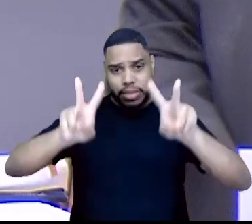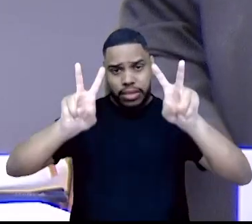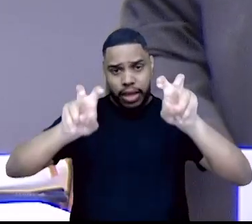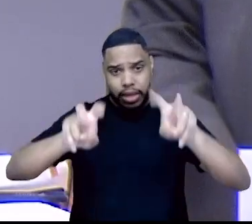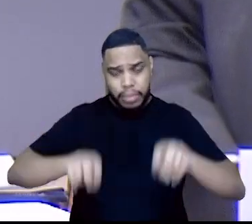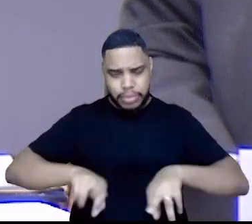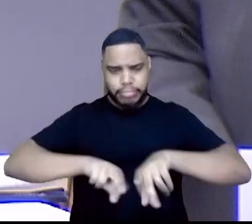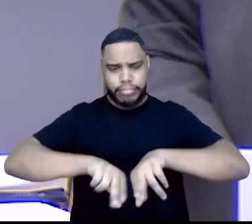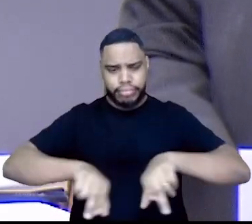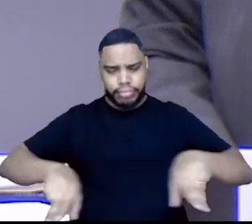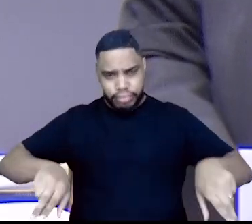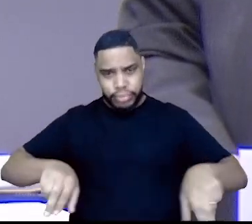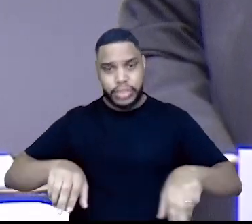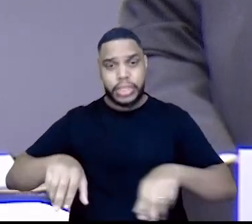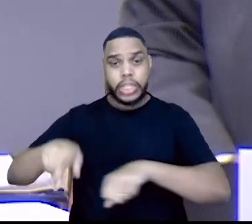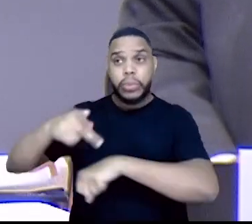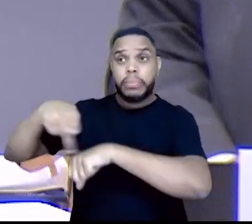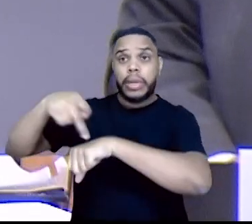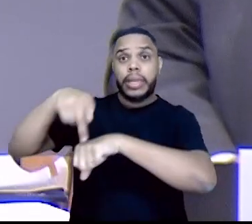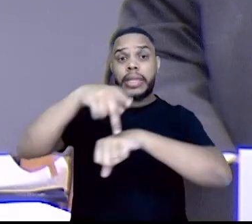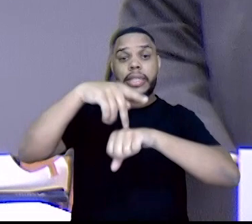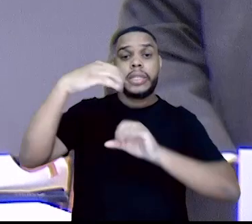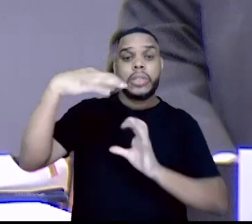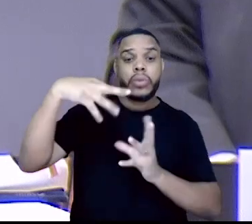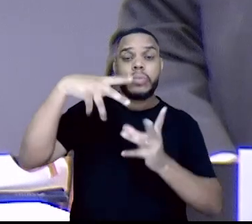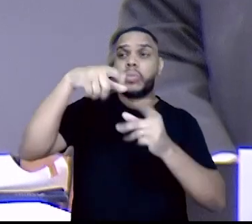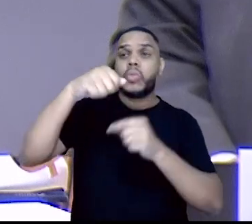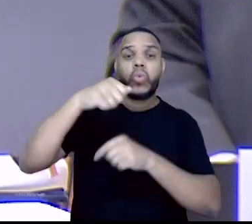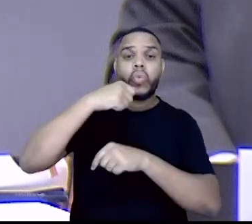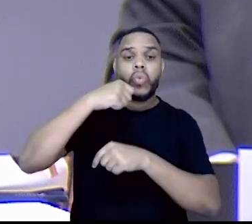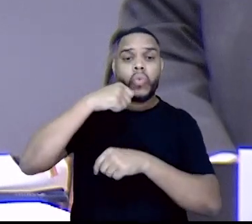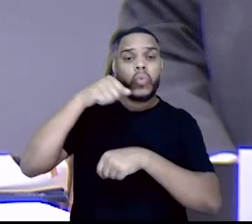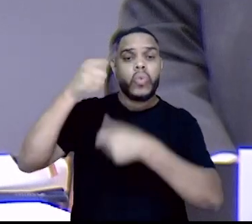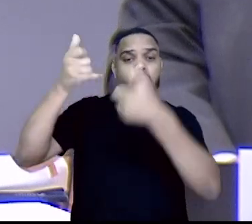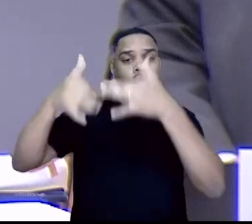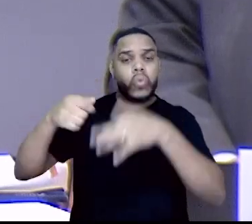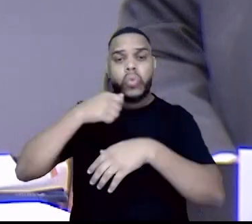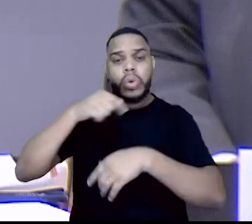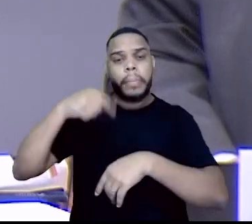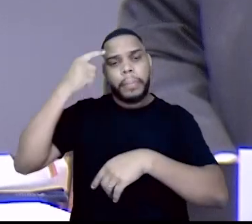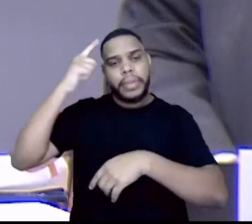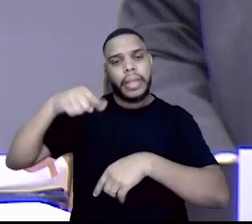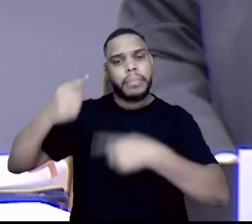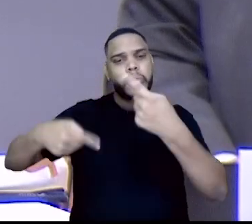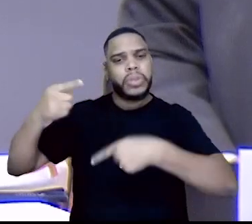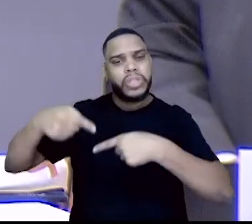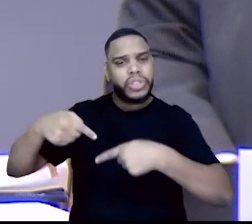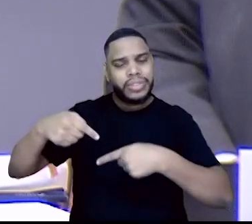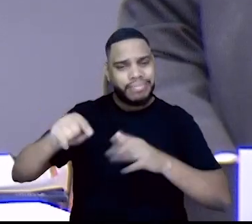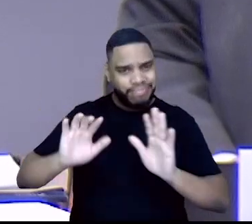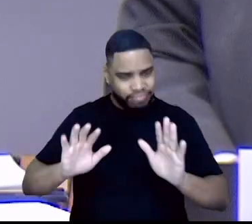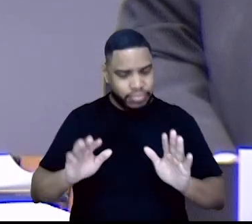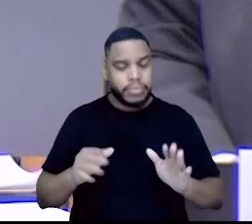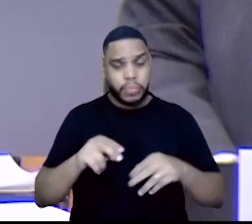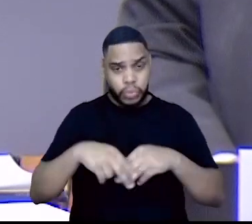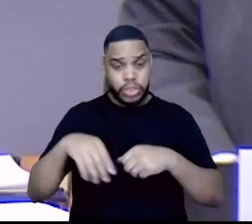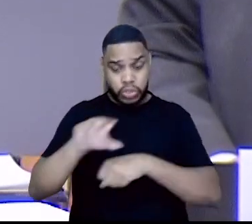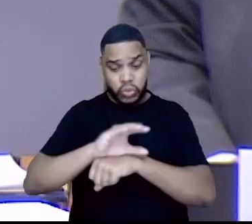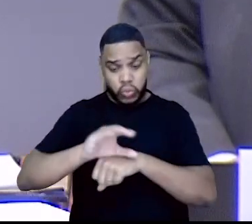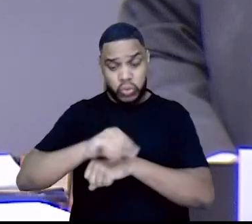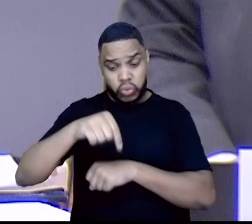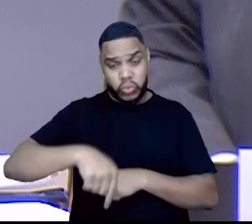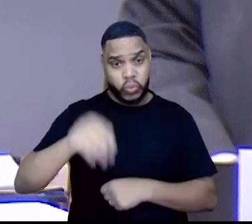que, em outras partes do mundo, são deixados para a política. De modo que a Constituição brasileira, como